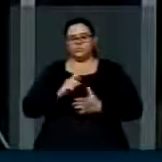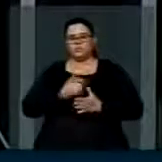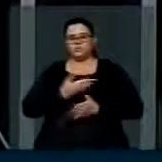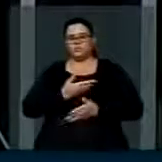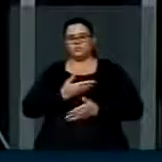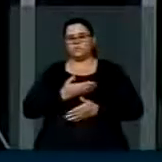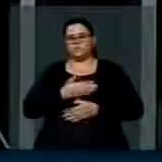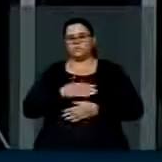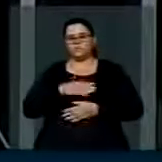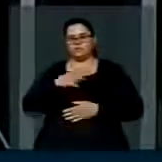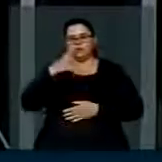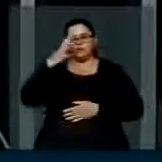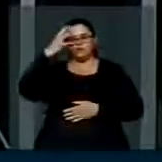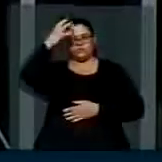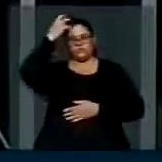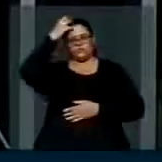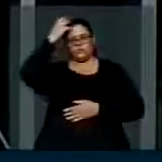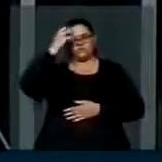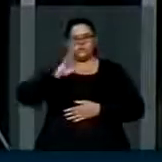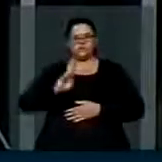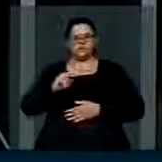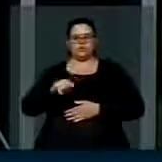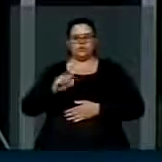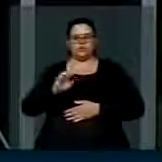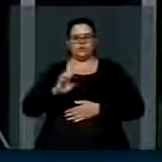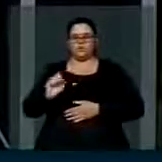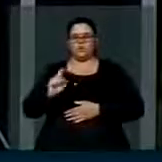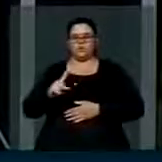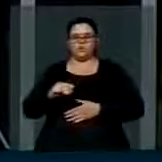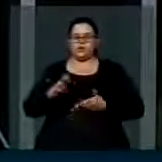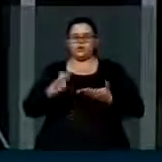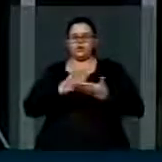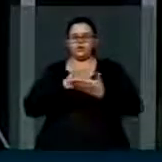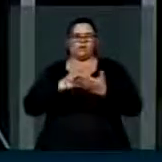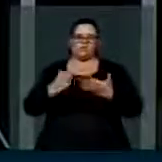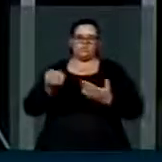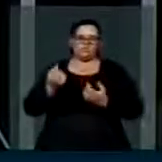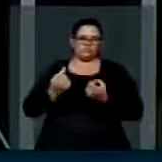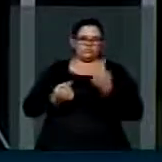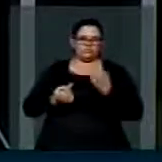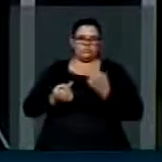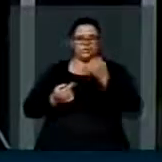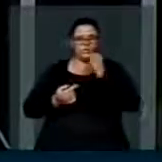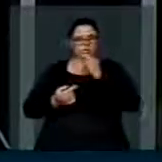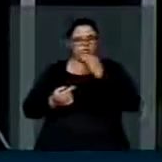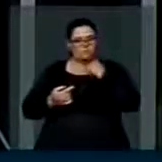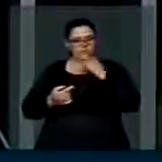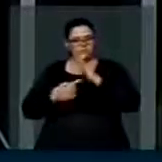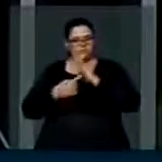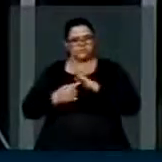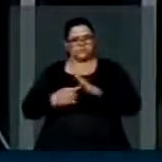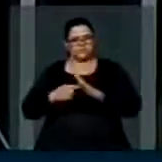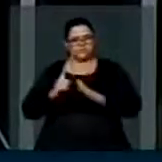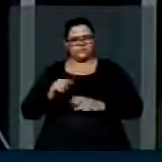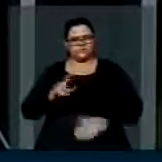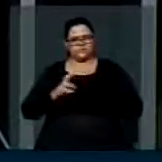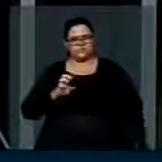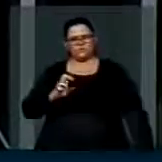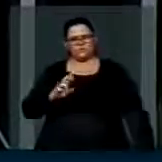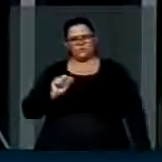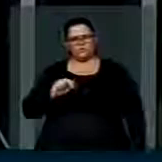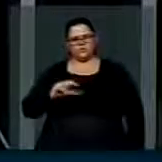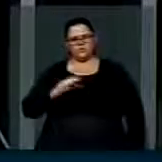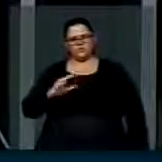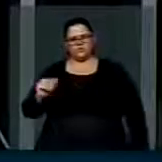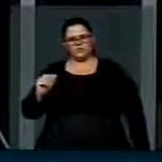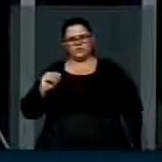da rainha do BNDES. São alguns exemplos dessa herança maldita que este governo deixará de